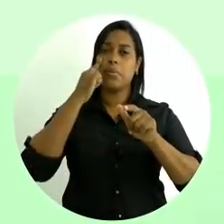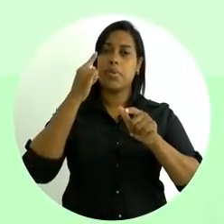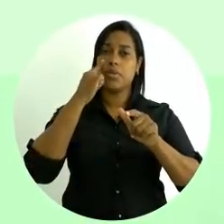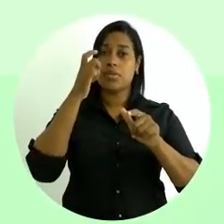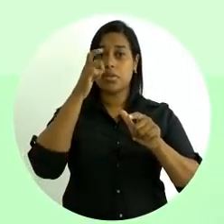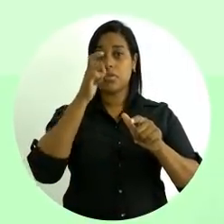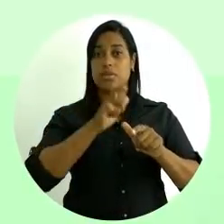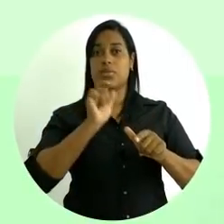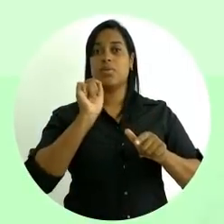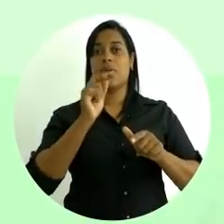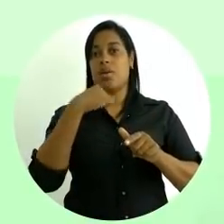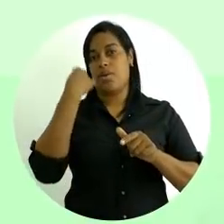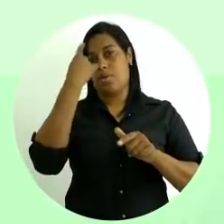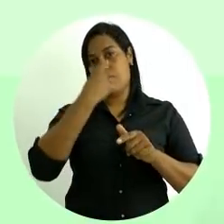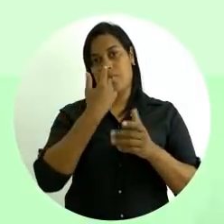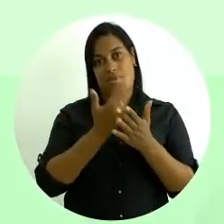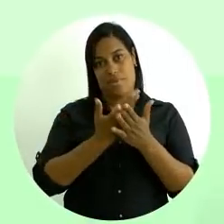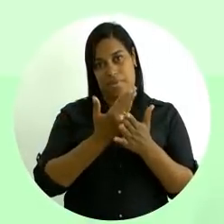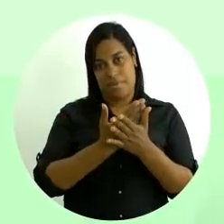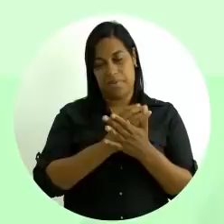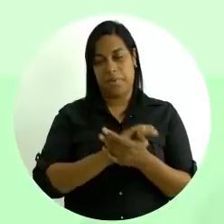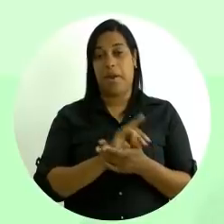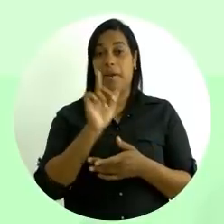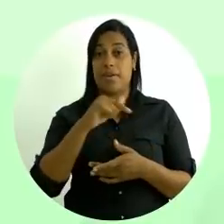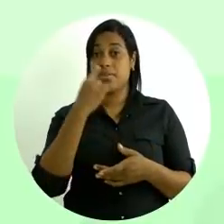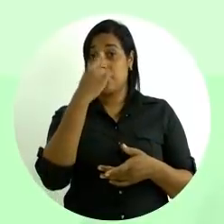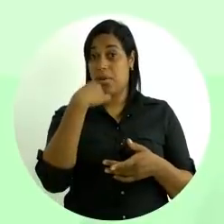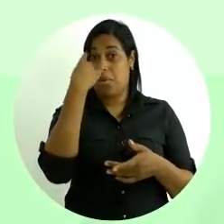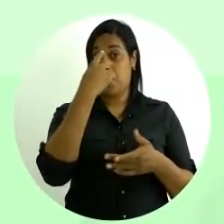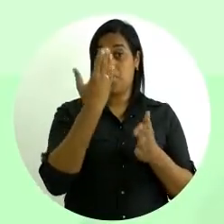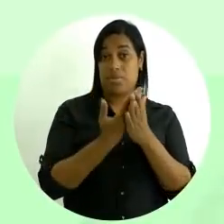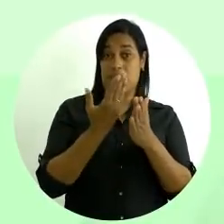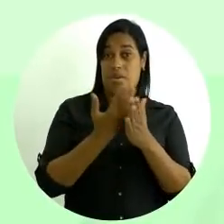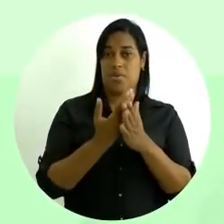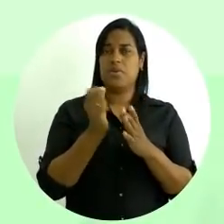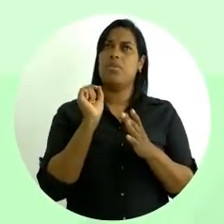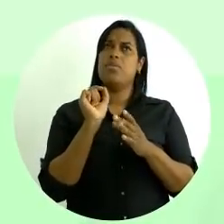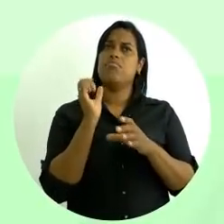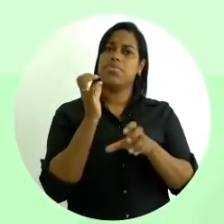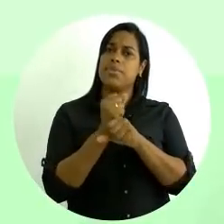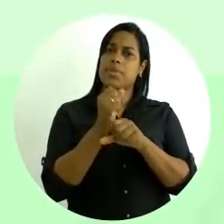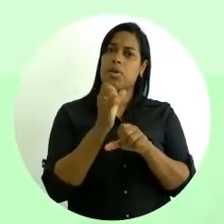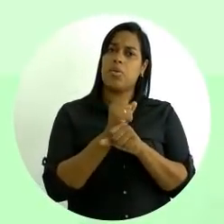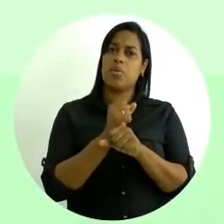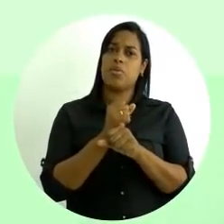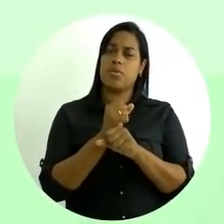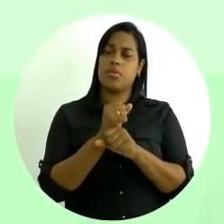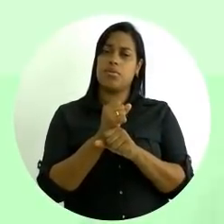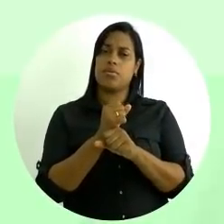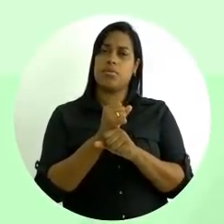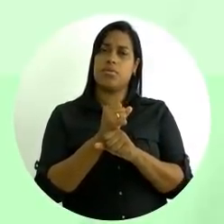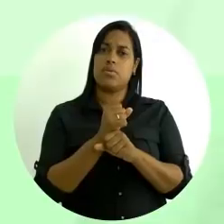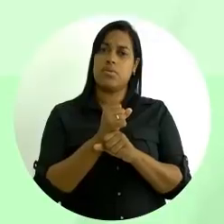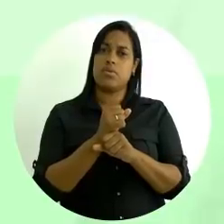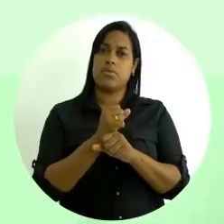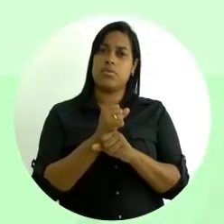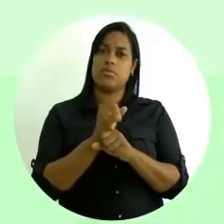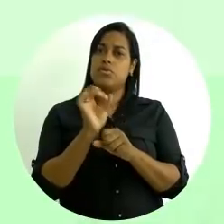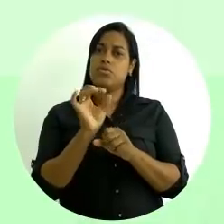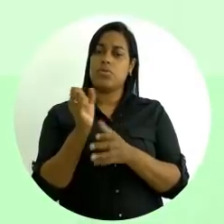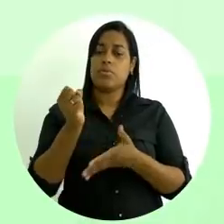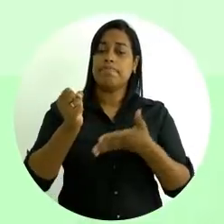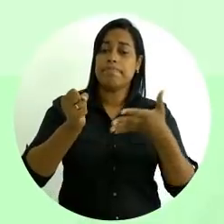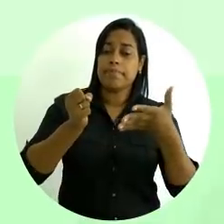uma forma muito interessante, que é a hora-aula. Essa hora-aula, ela é uma medida que serve